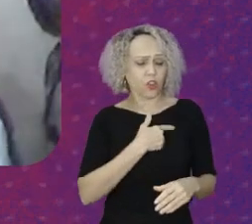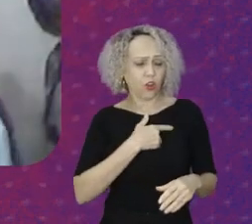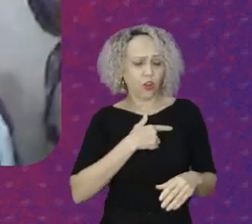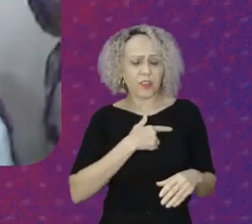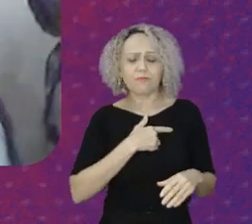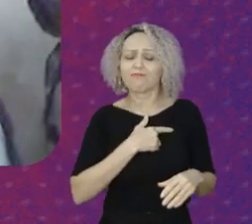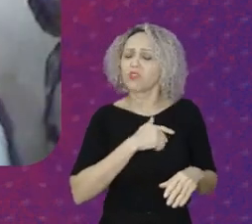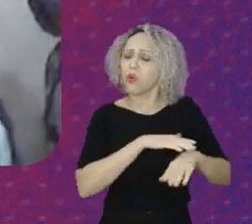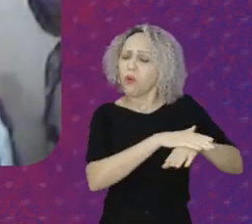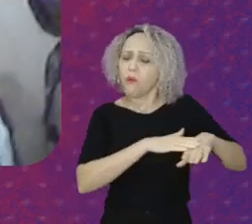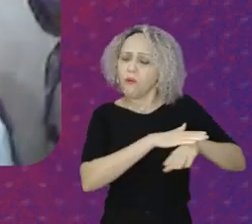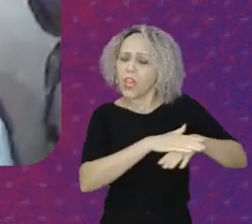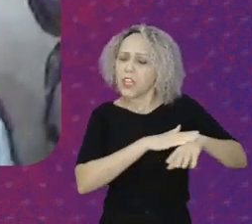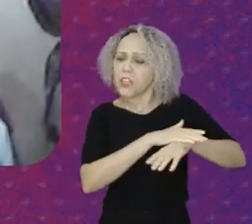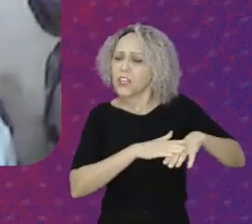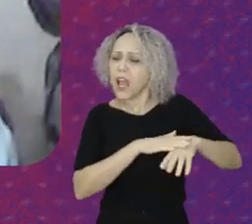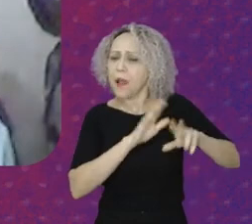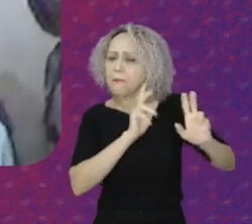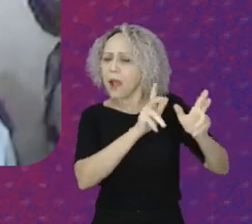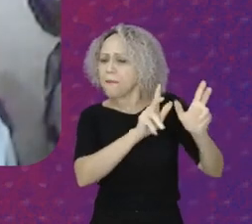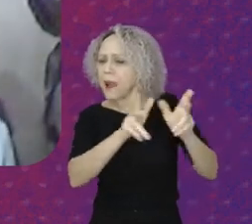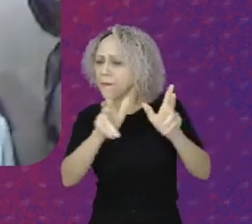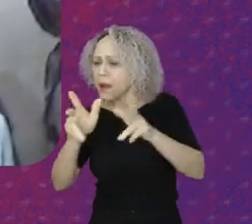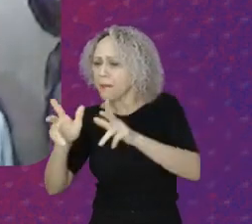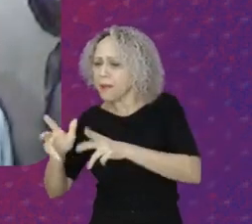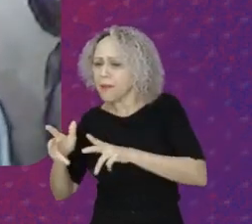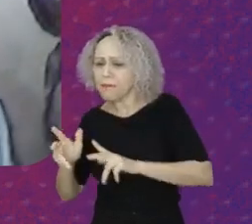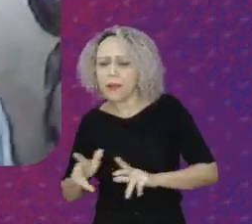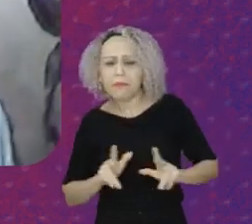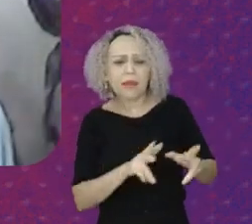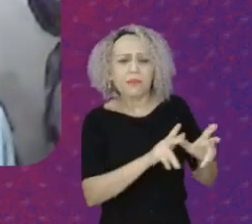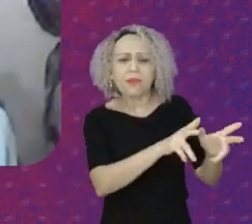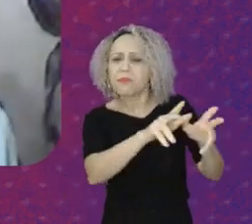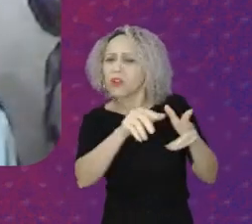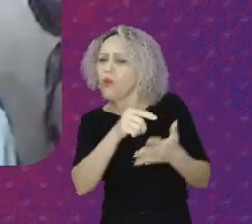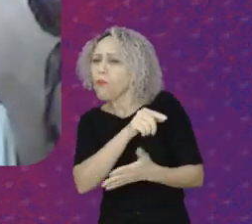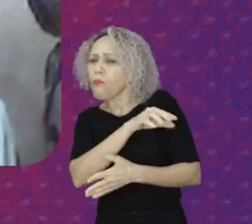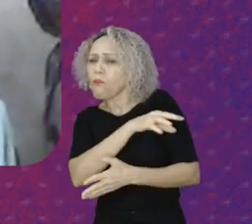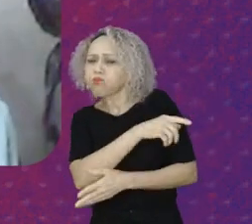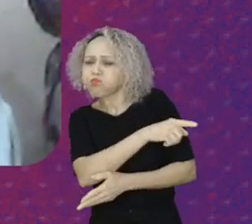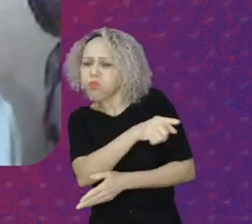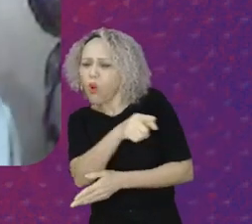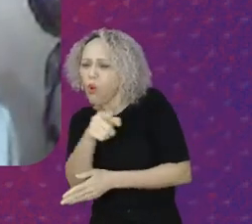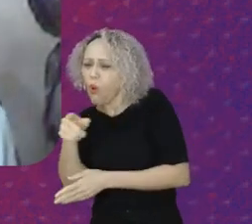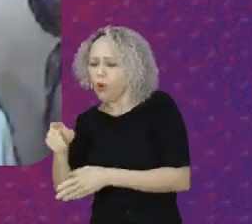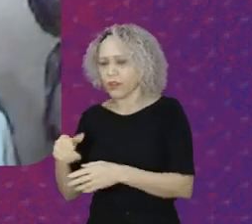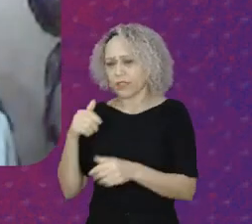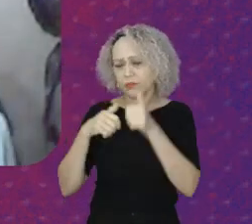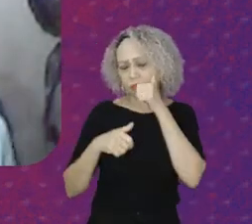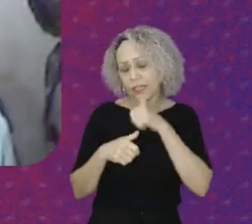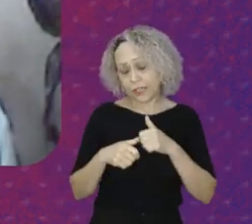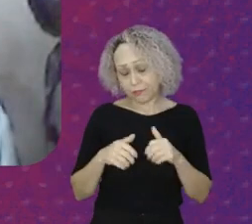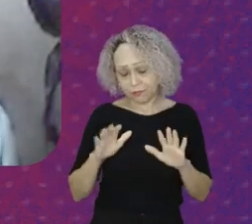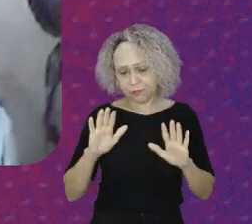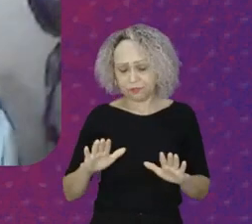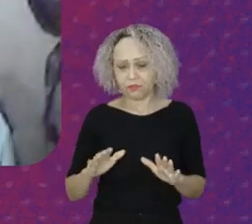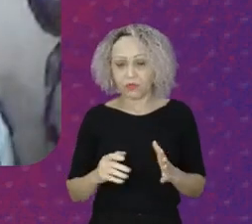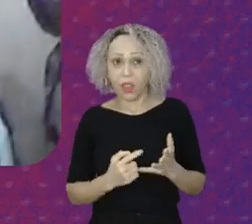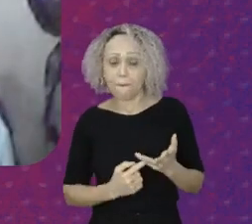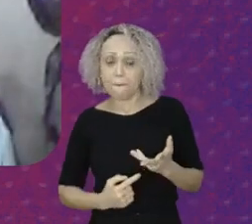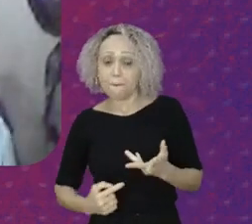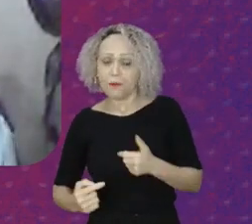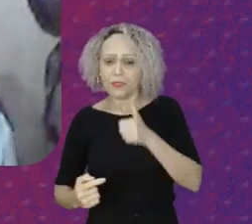foi importante, tivemos apoio, sim. Muitas das mulheres não tiveram condição de